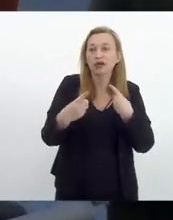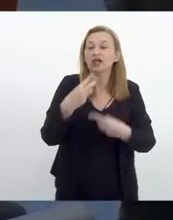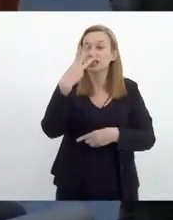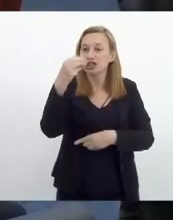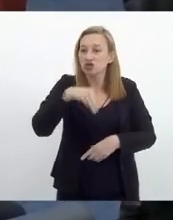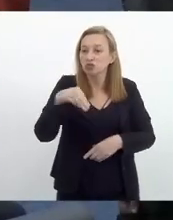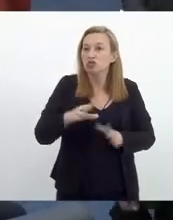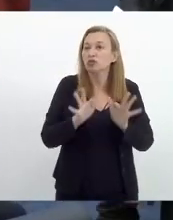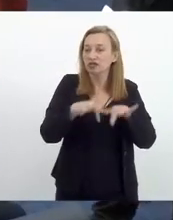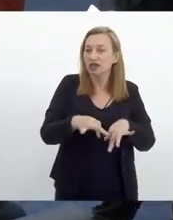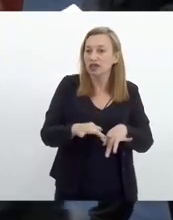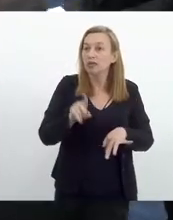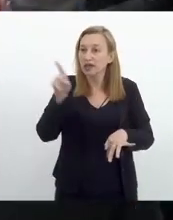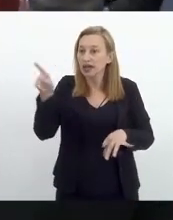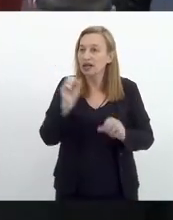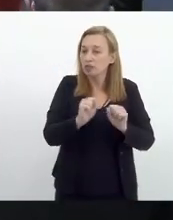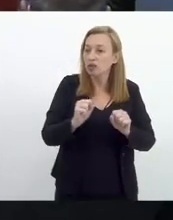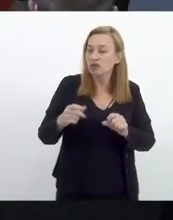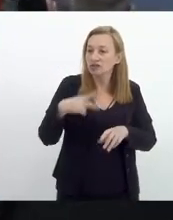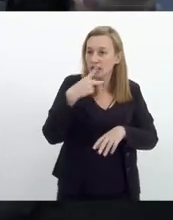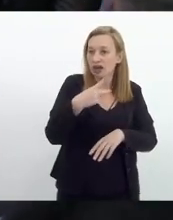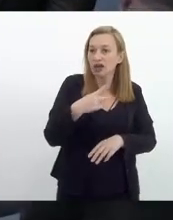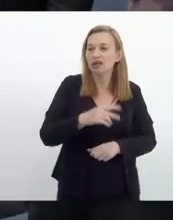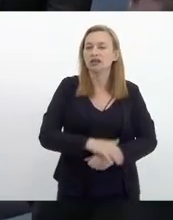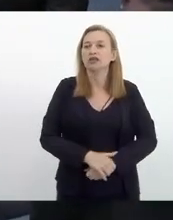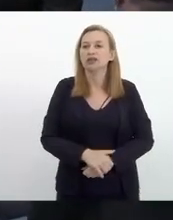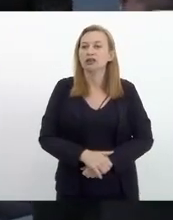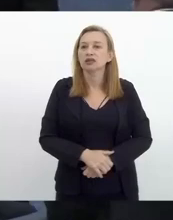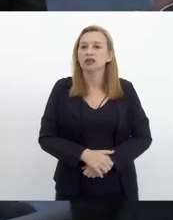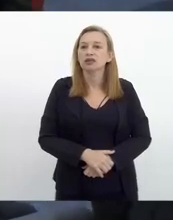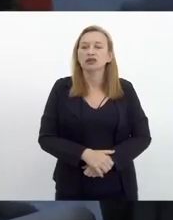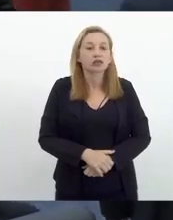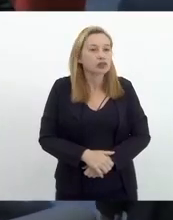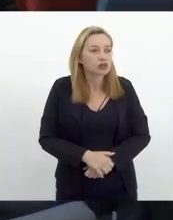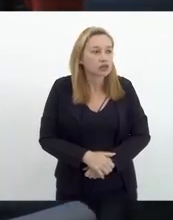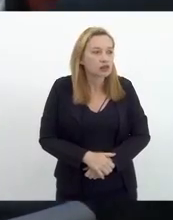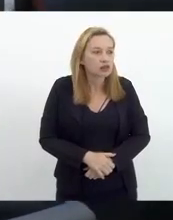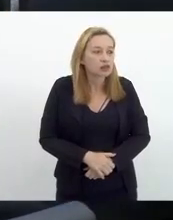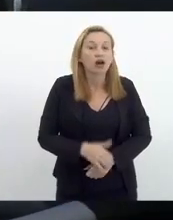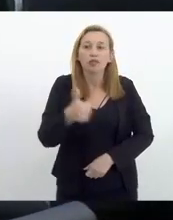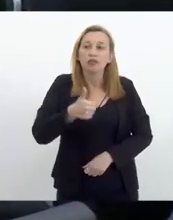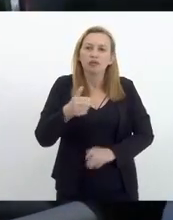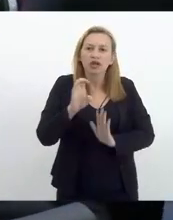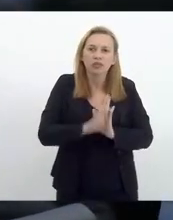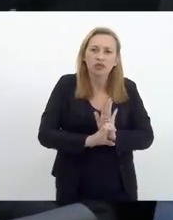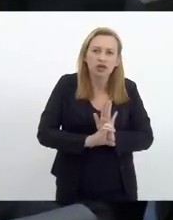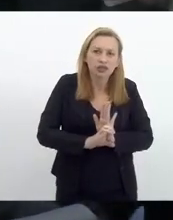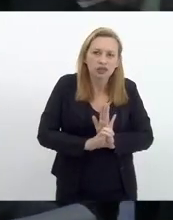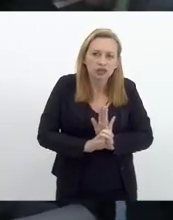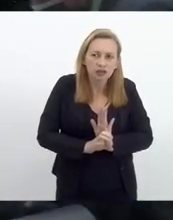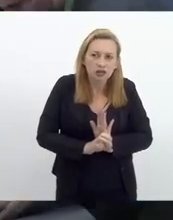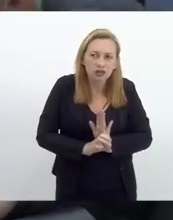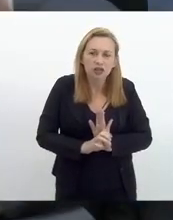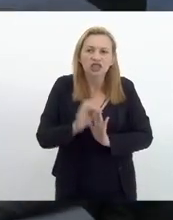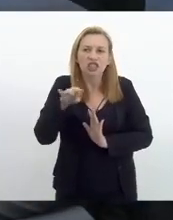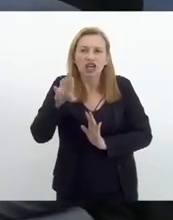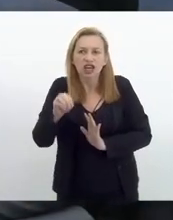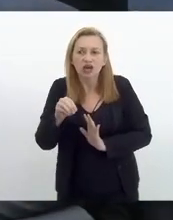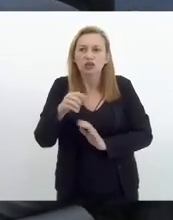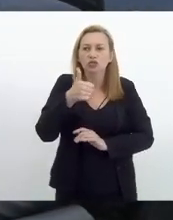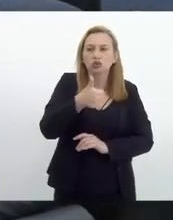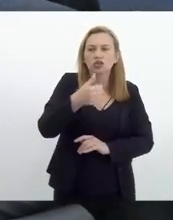minutos para encerrar para que ela possa usar da palavra um um minuto é porque a primeira emenda se não me engano nesse debate do triênio é a emenda